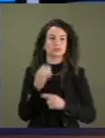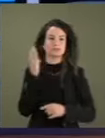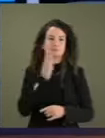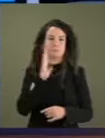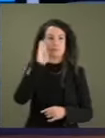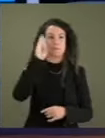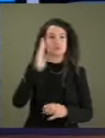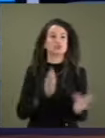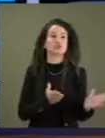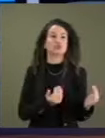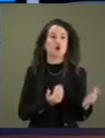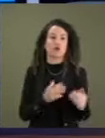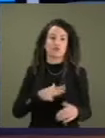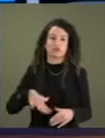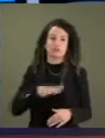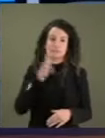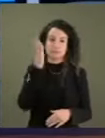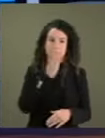país.